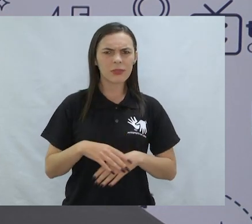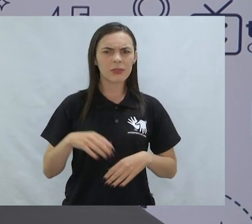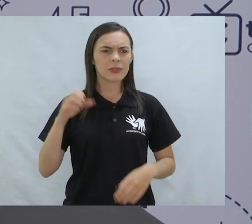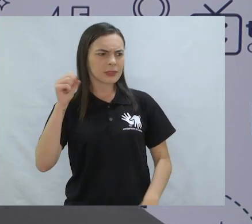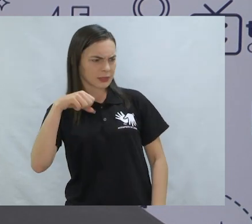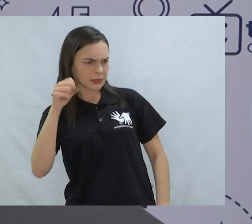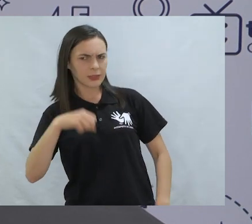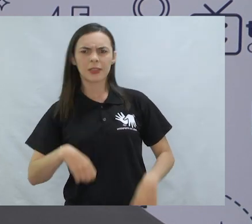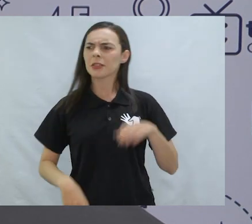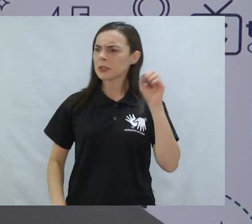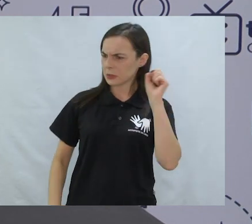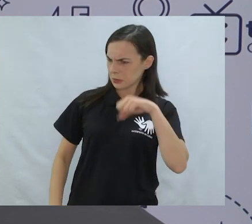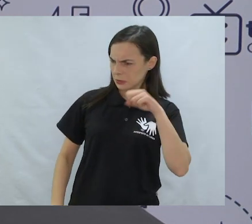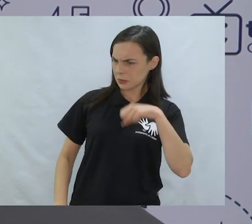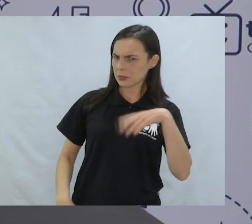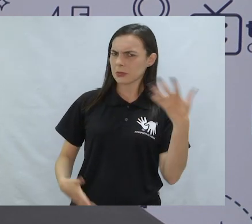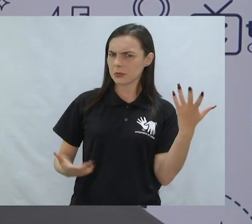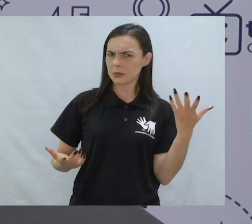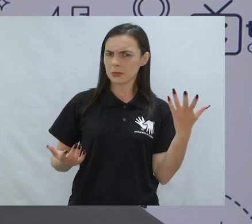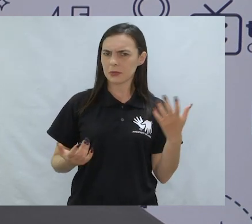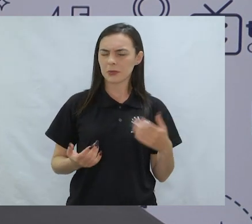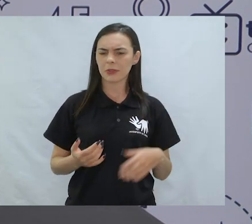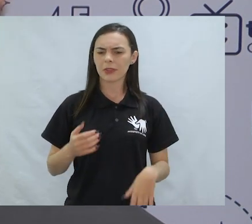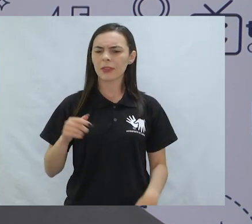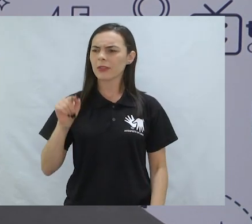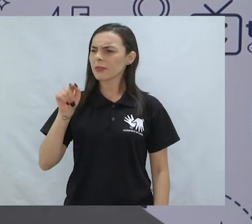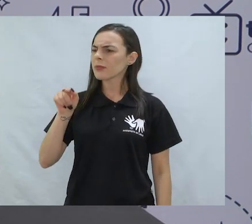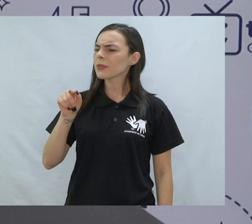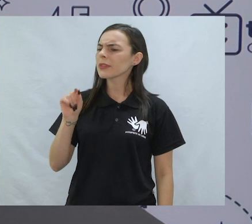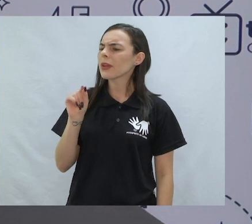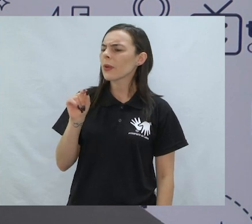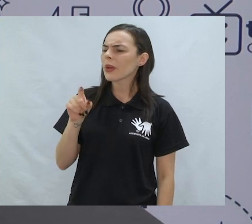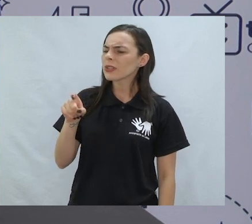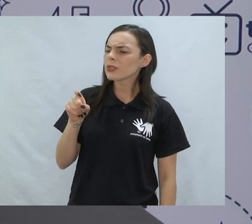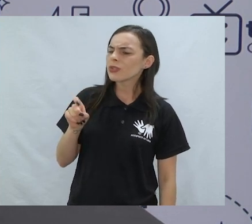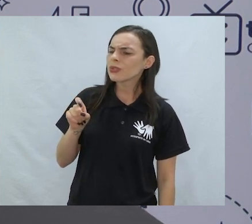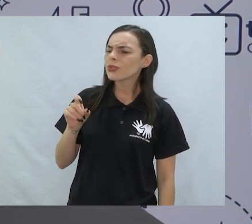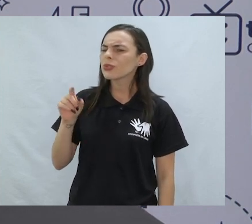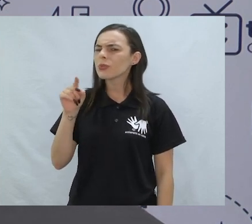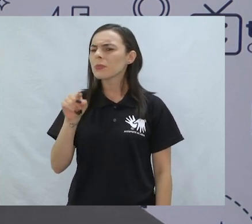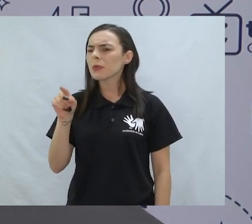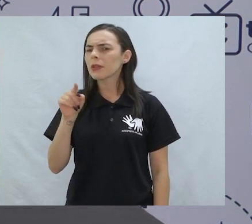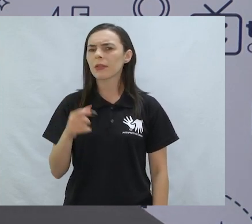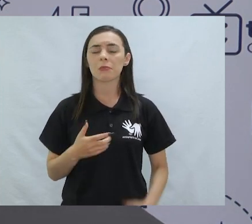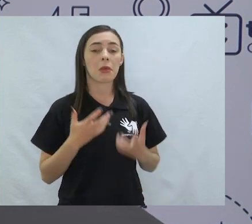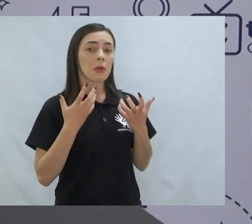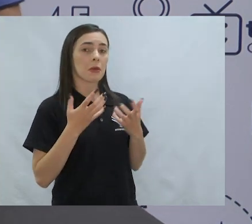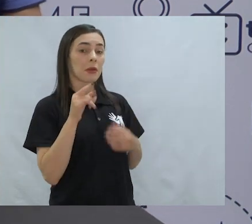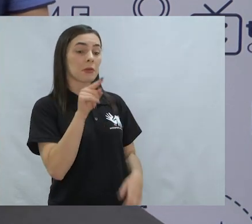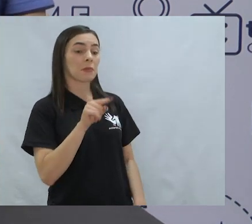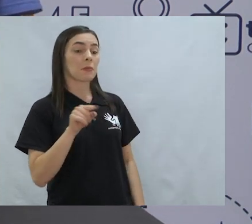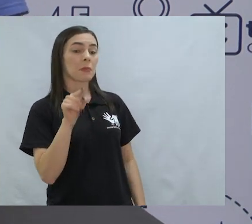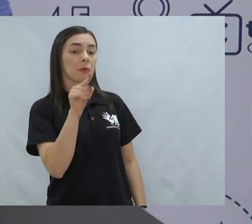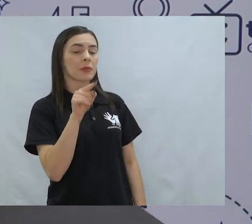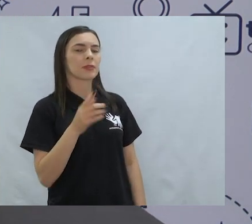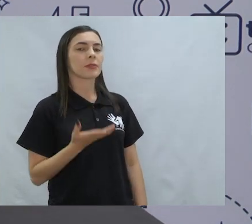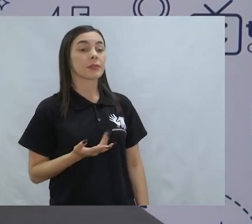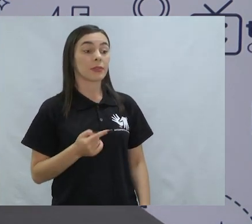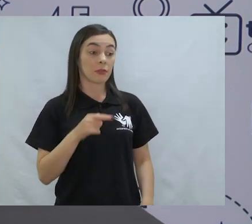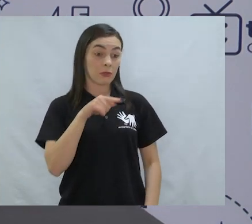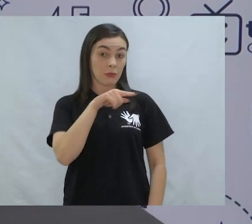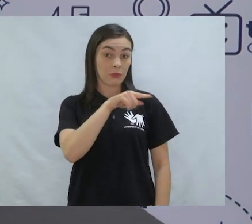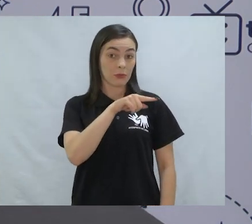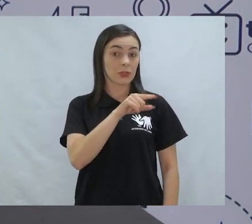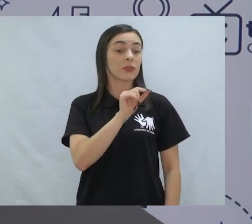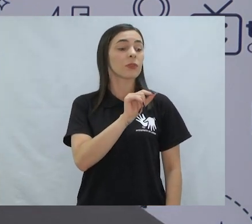participar? Vamos! Vamos, né? Isa, você quer ser o quê? Xizinho ou bolinha? Eu quero bolinha. Bolinha.